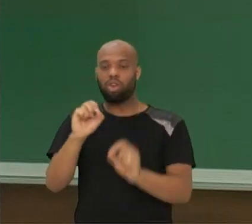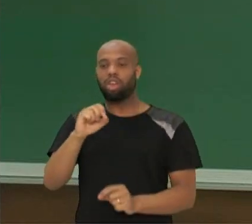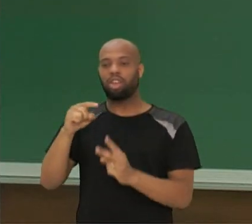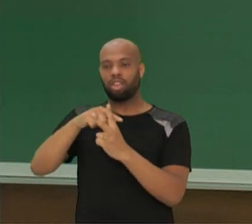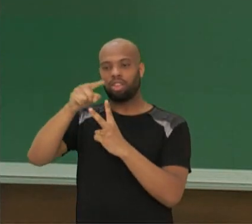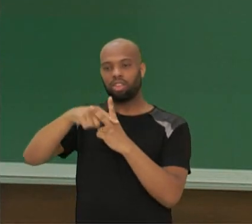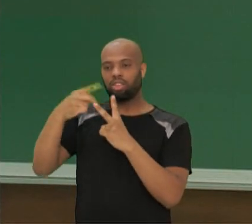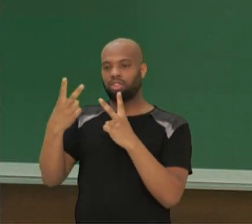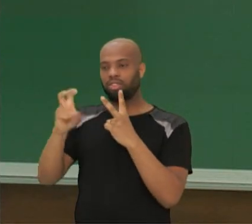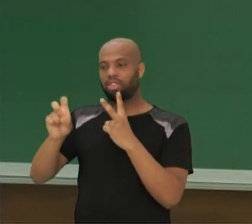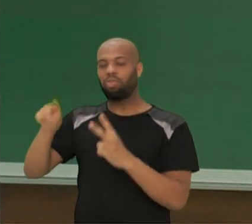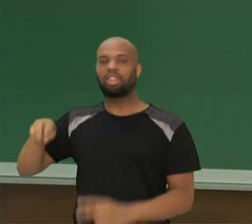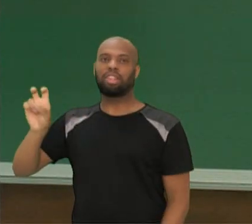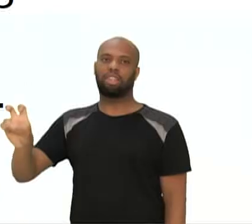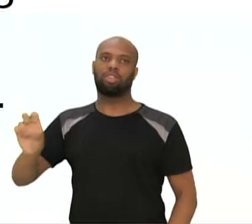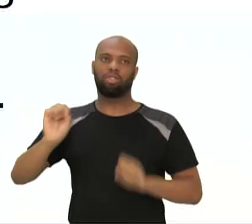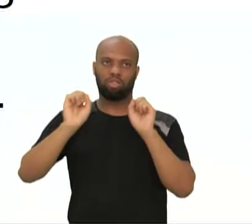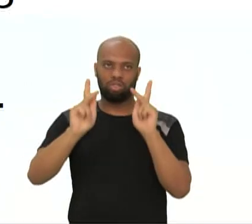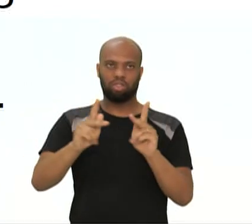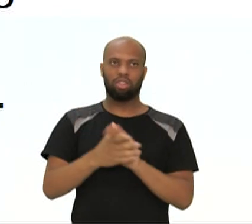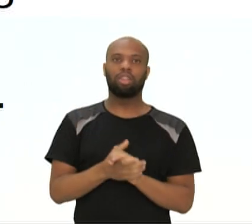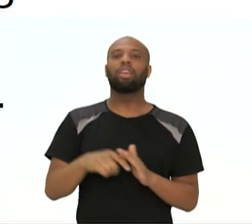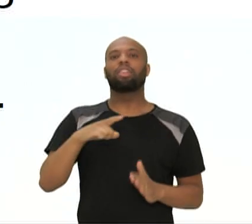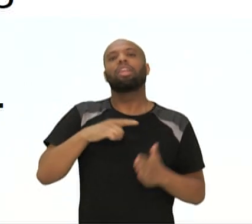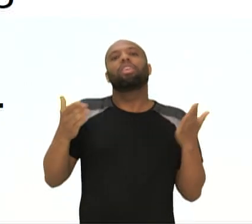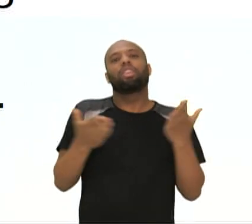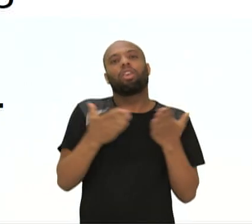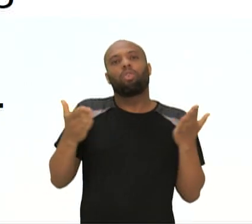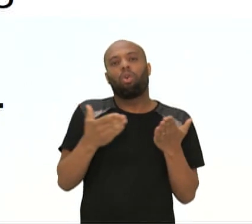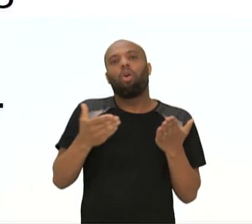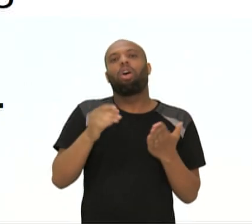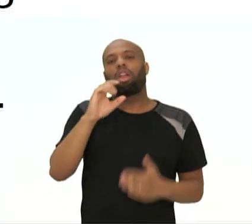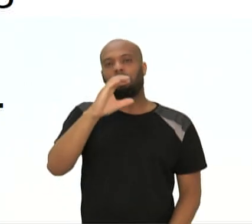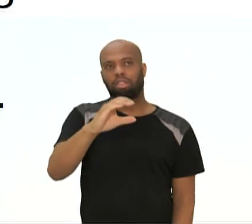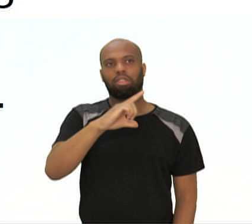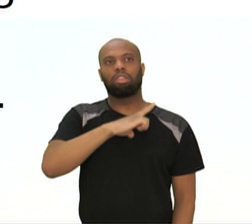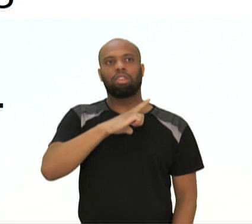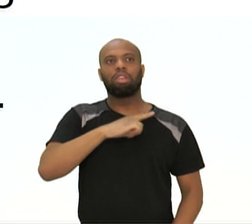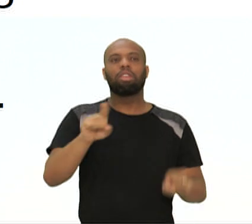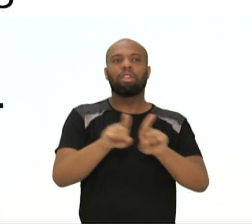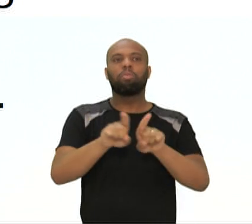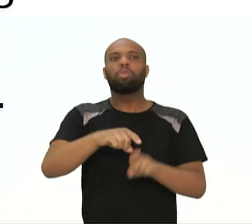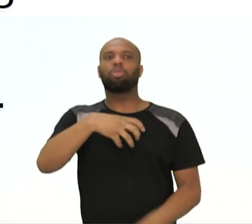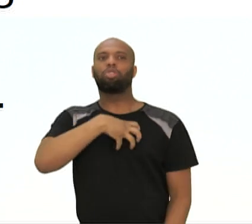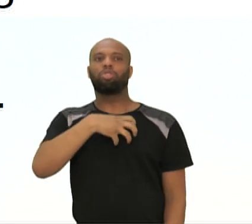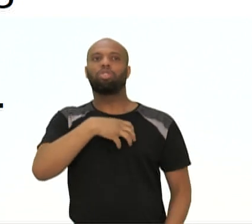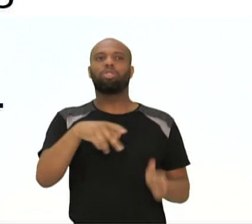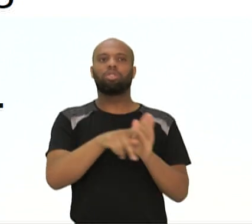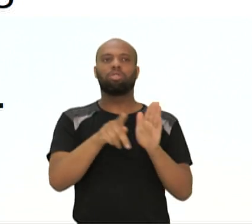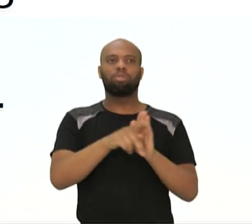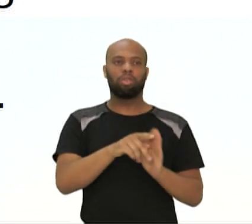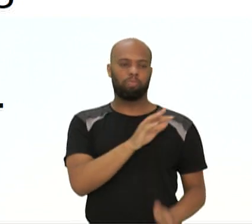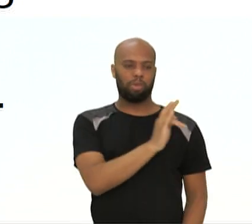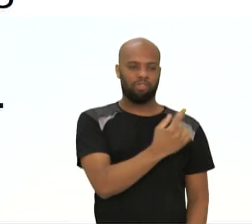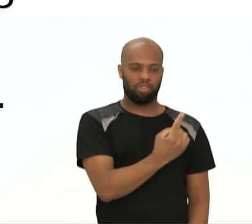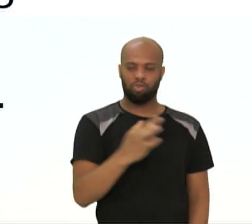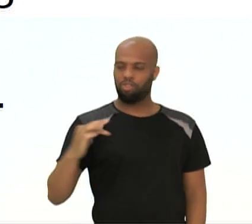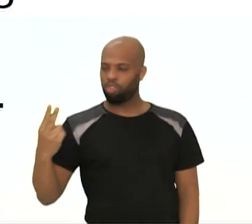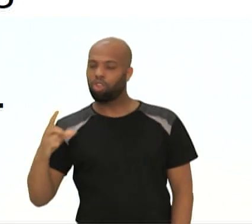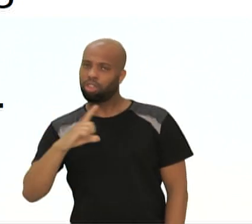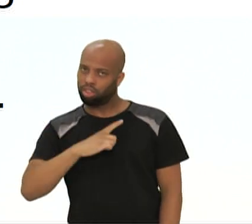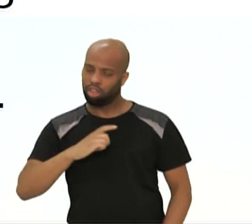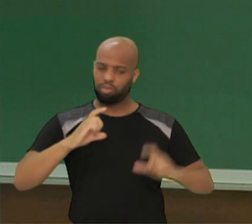é 5. Ok, eu tenho o valor de C, tenho os formatos das coordenadas dos